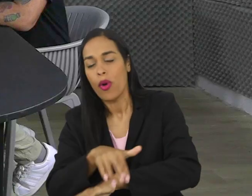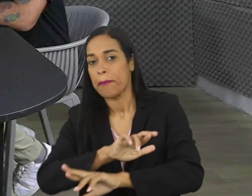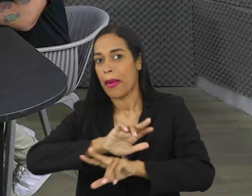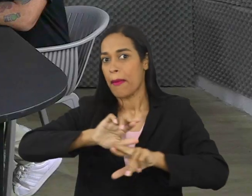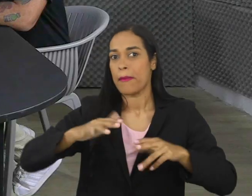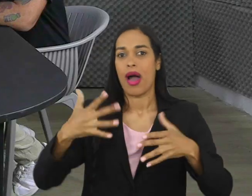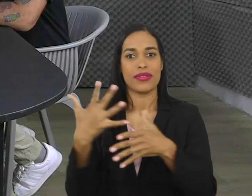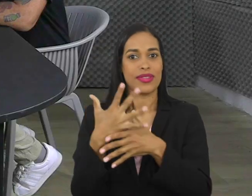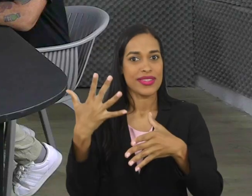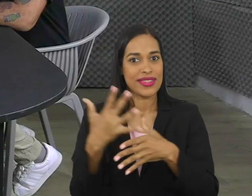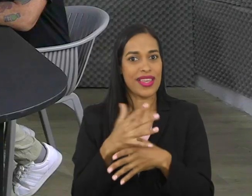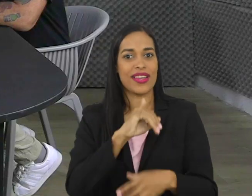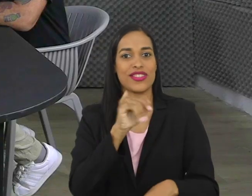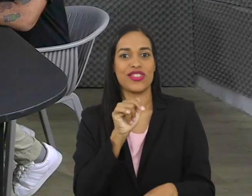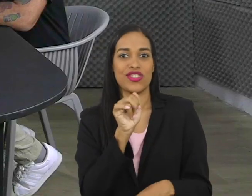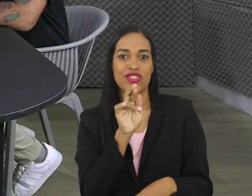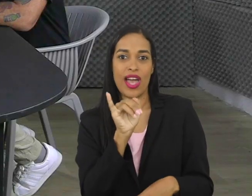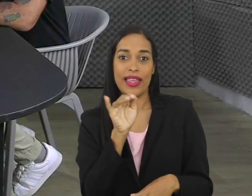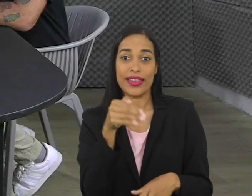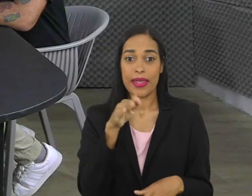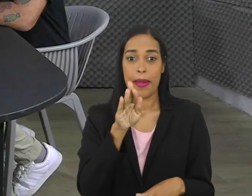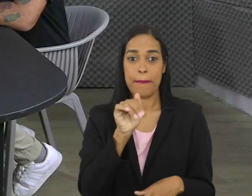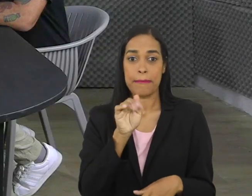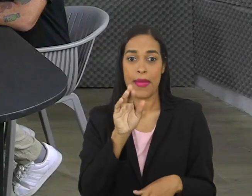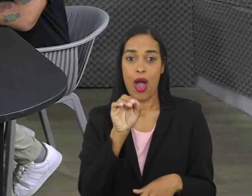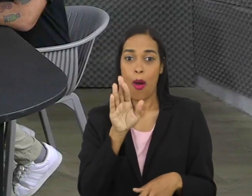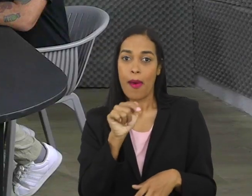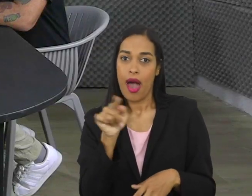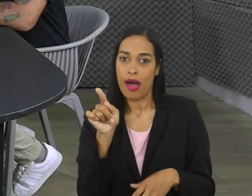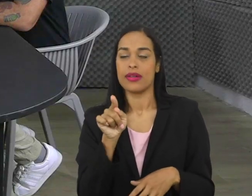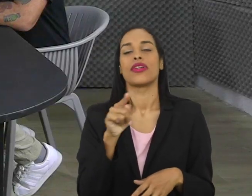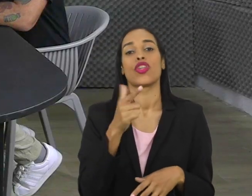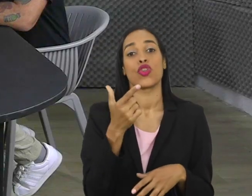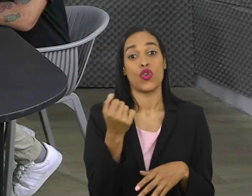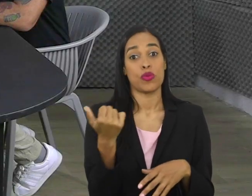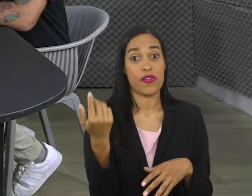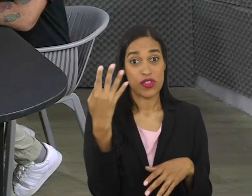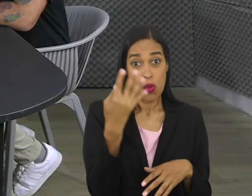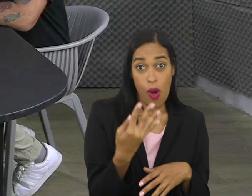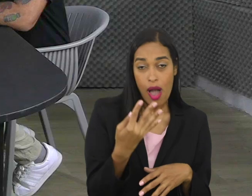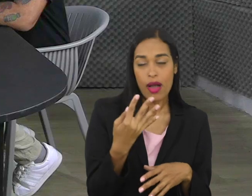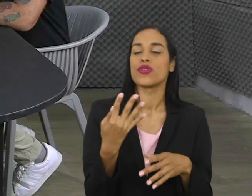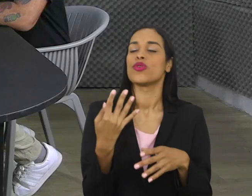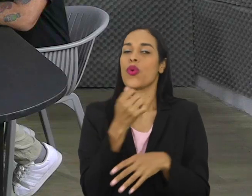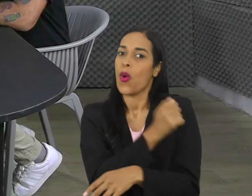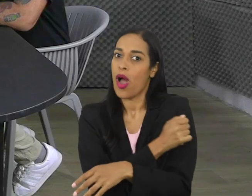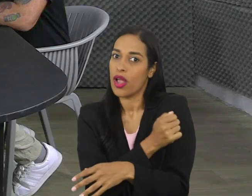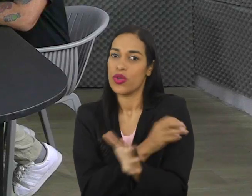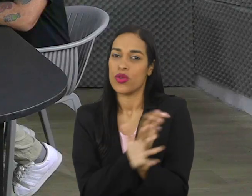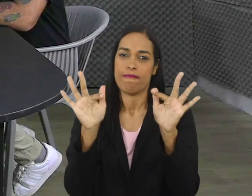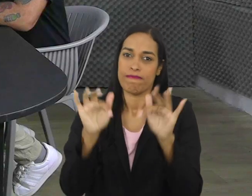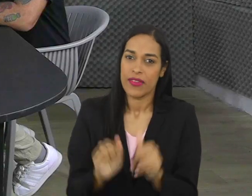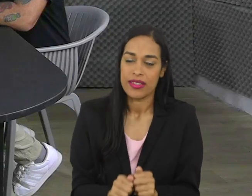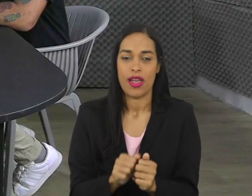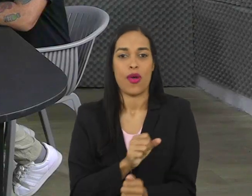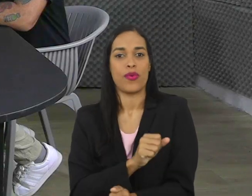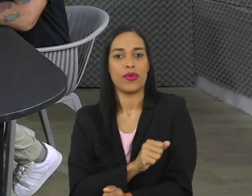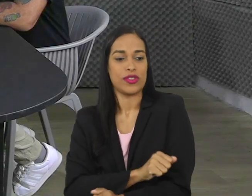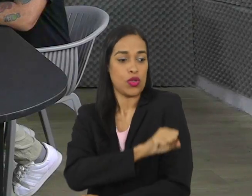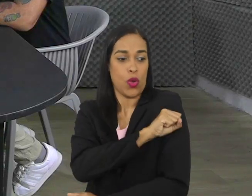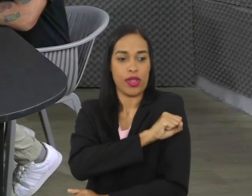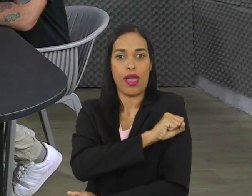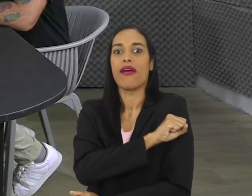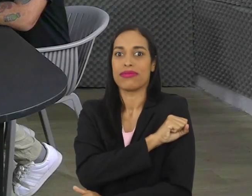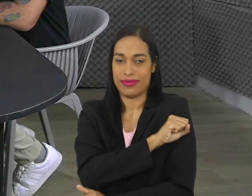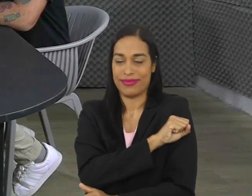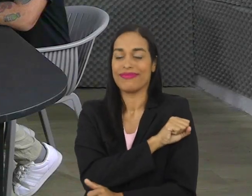cidade, como o Jardim do Baobá, no bairro das Graças, e em 2024 a oficina funcionou com estudantes dos anos finais do ensino fundamental, como parte da feira